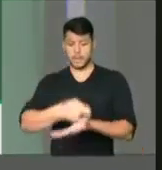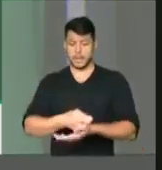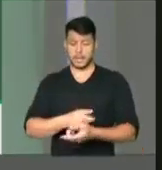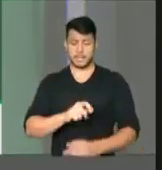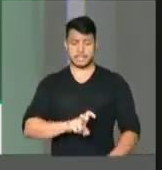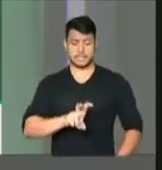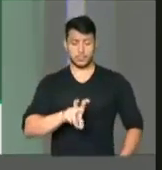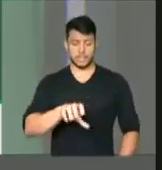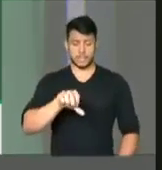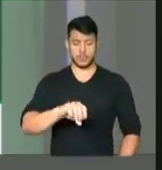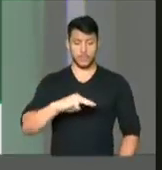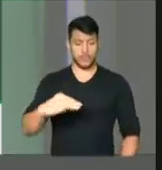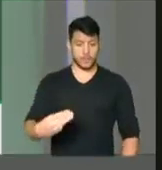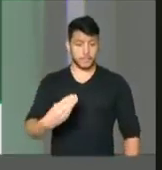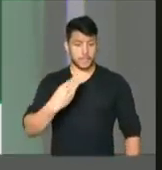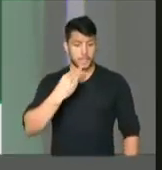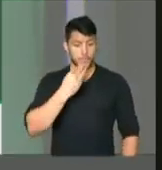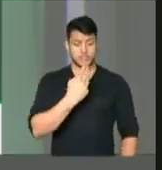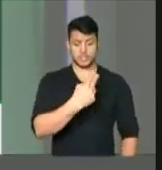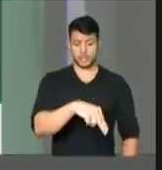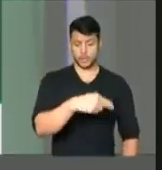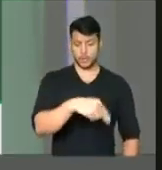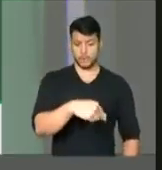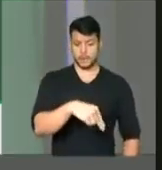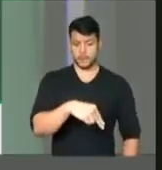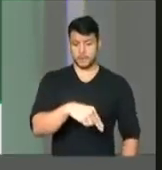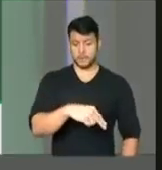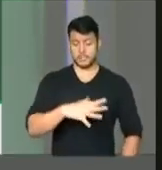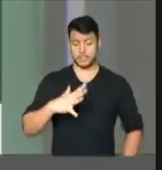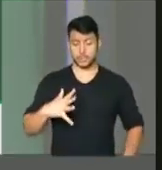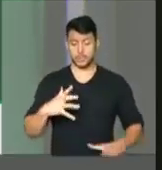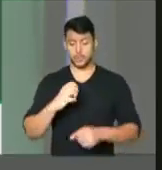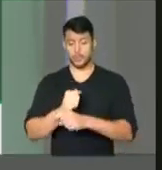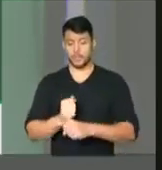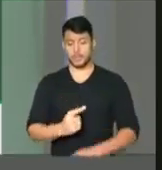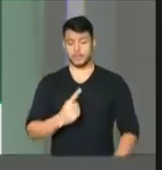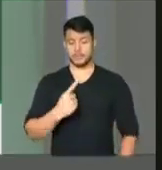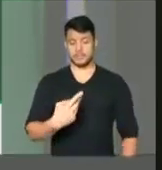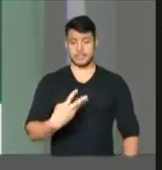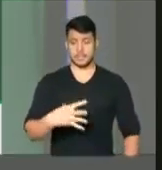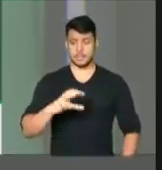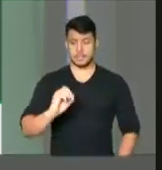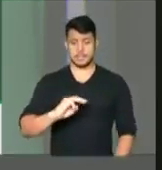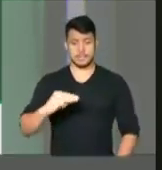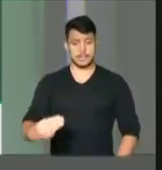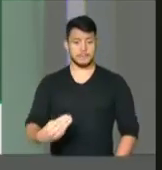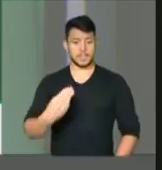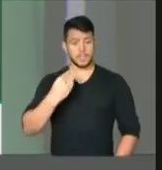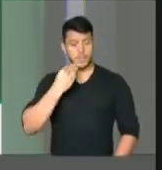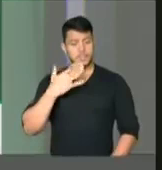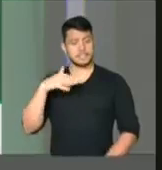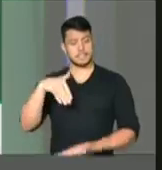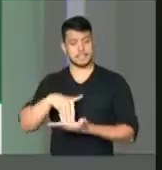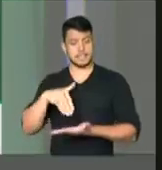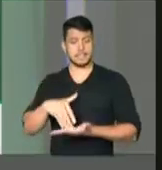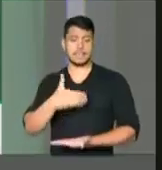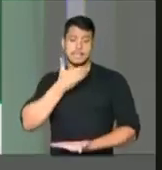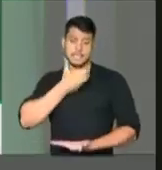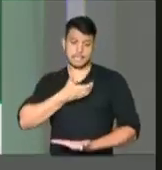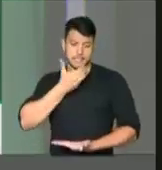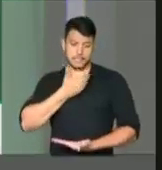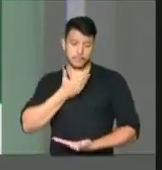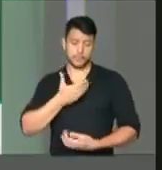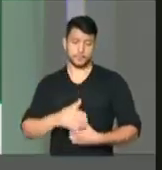59 milhões no mês de novembro, podendo totalizar 130 milhões até o mês de